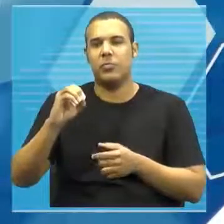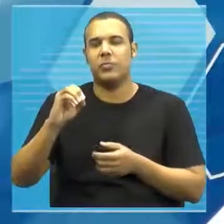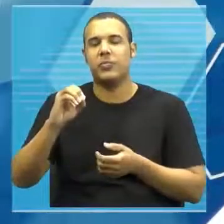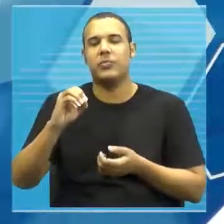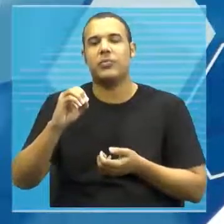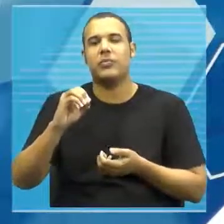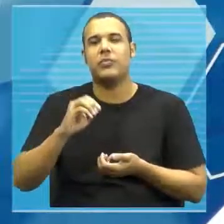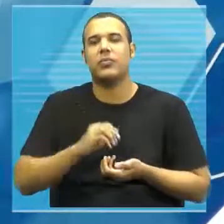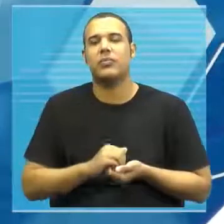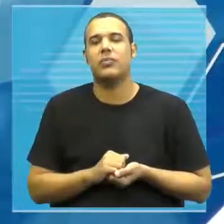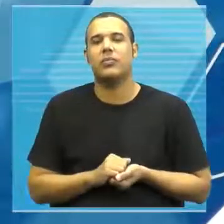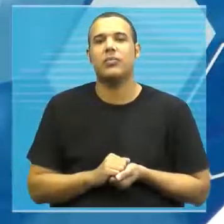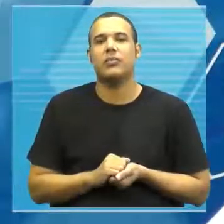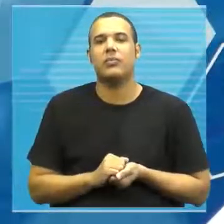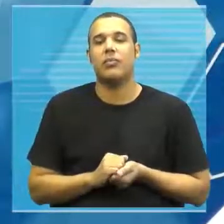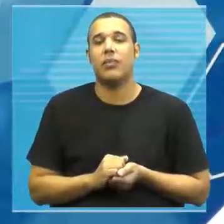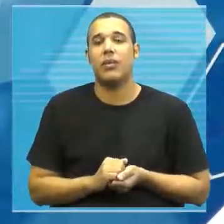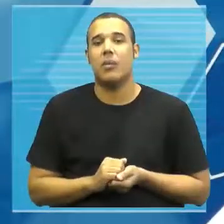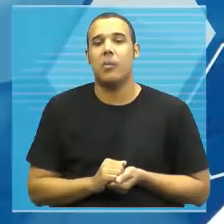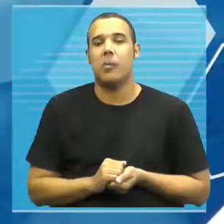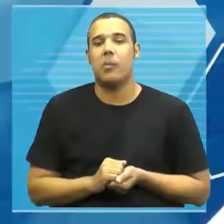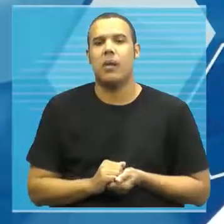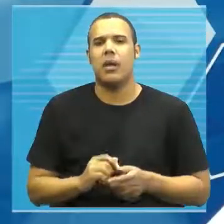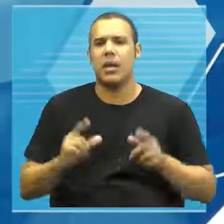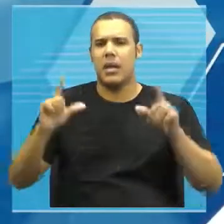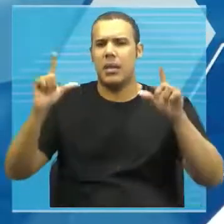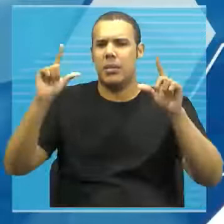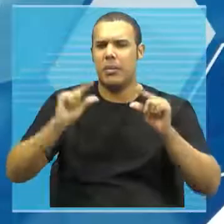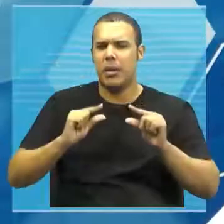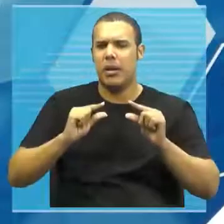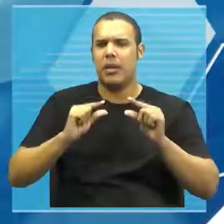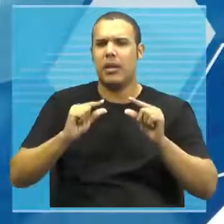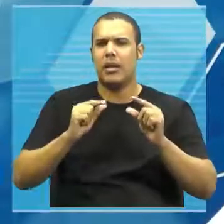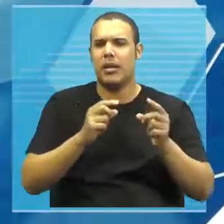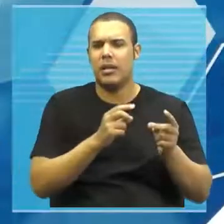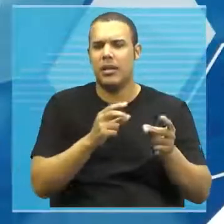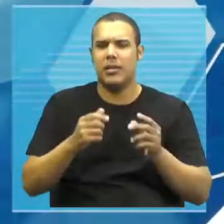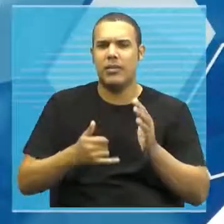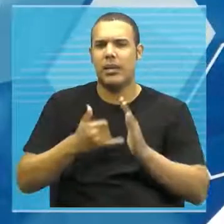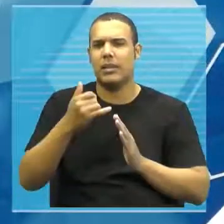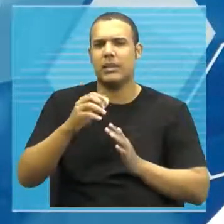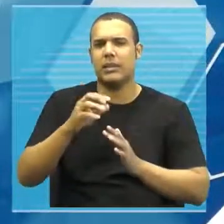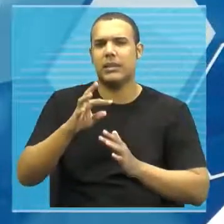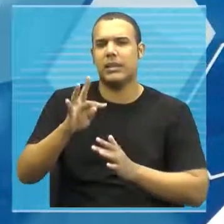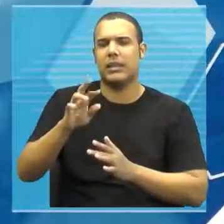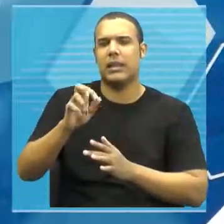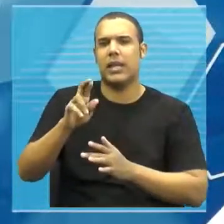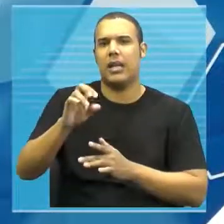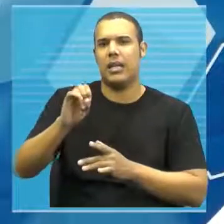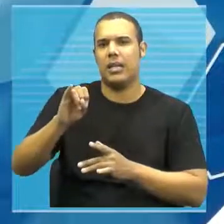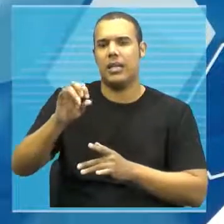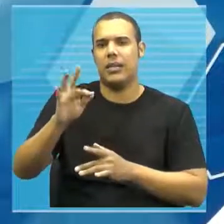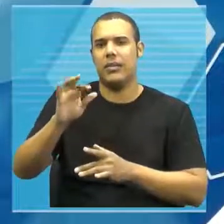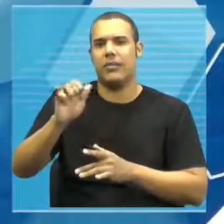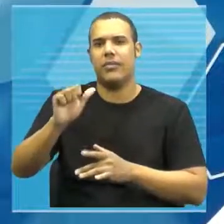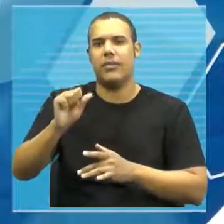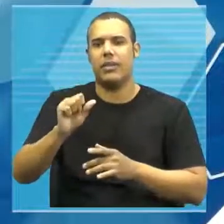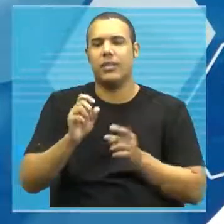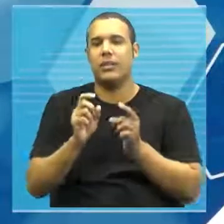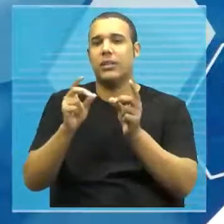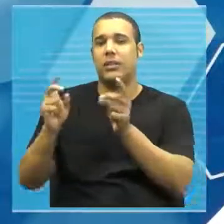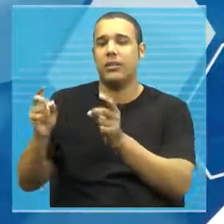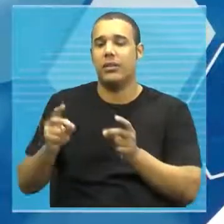e ele baixa as tarifas de importação ele Serra que acontece